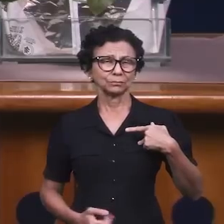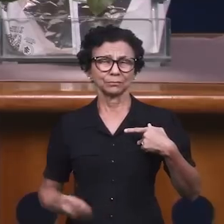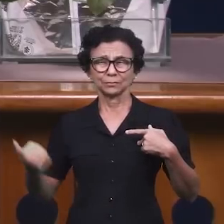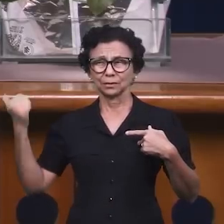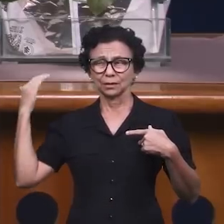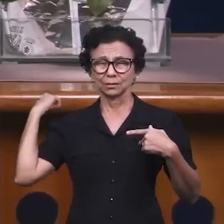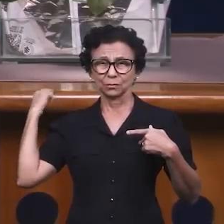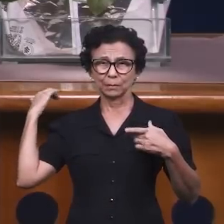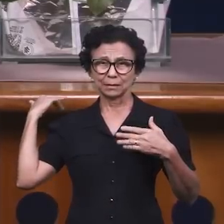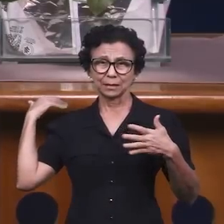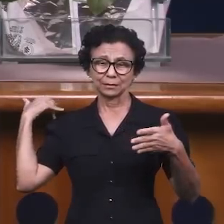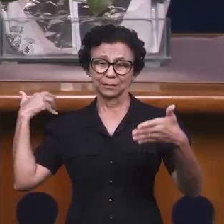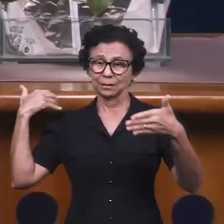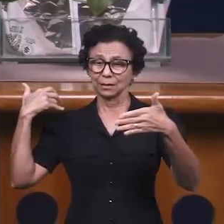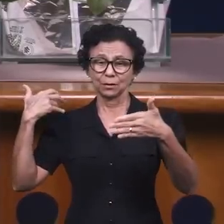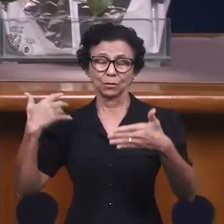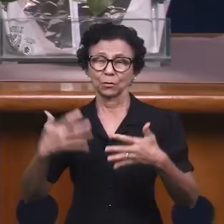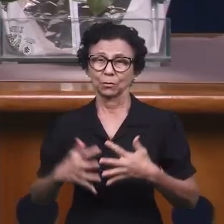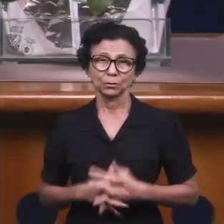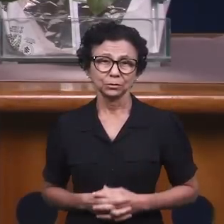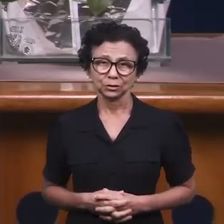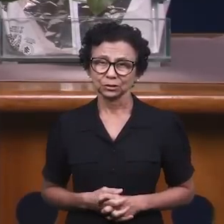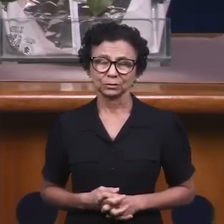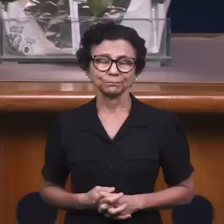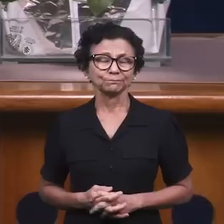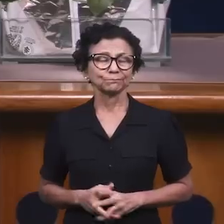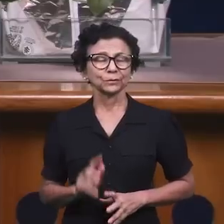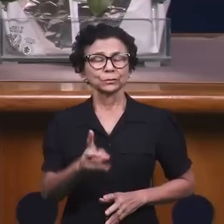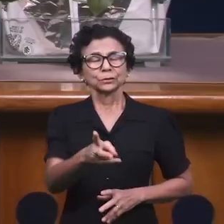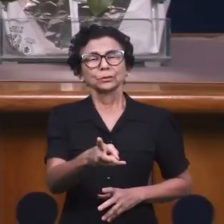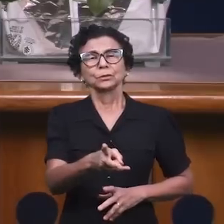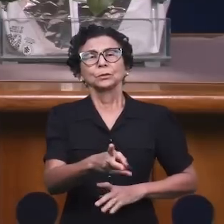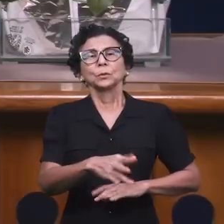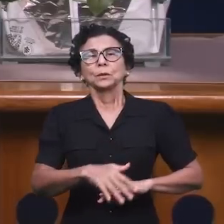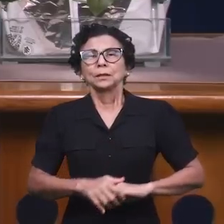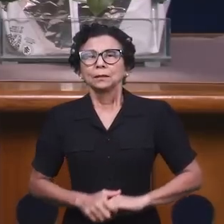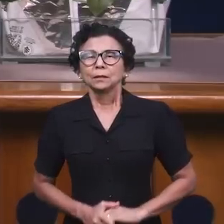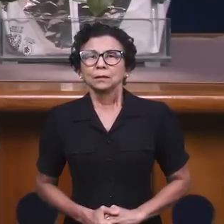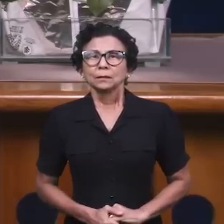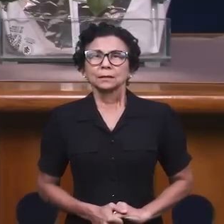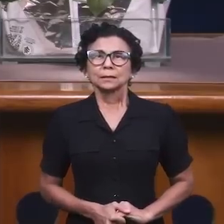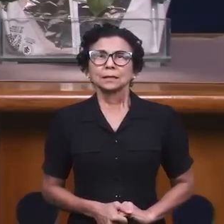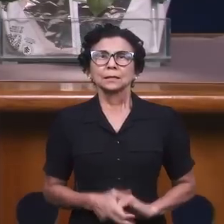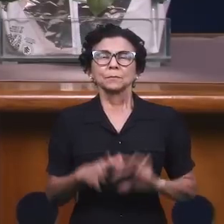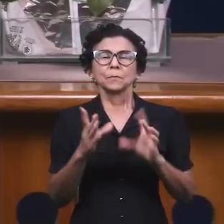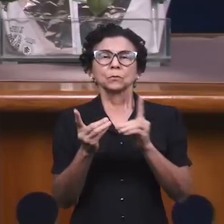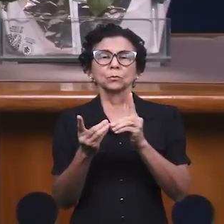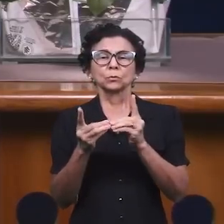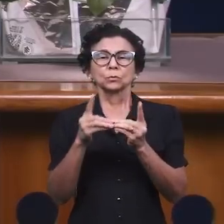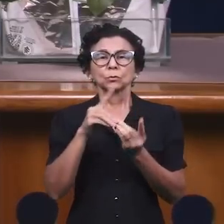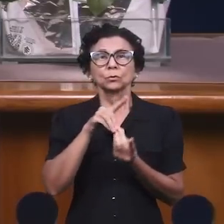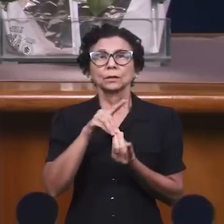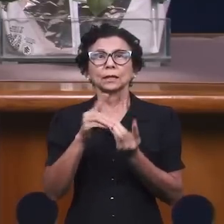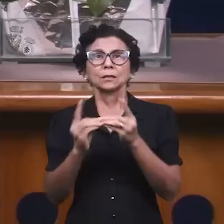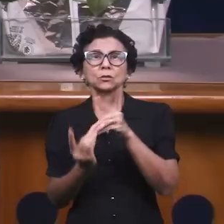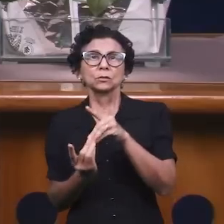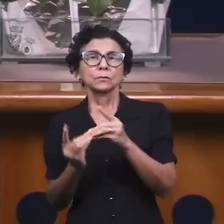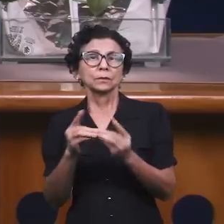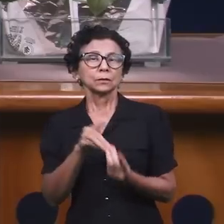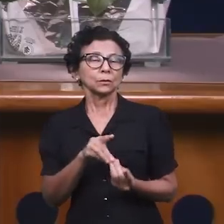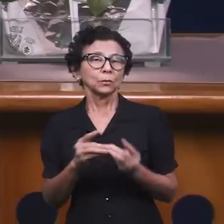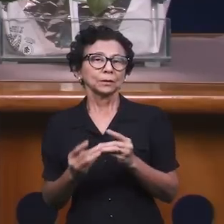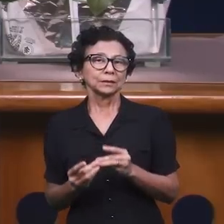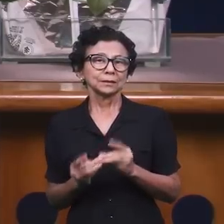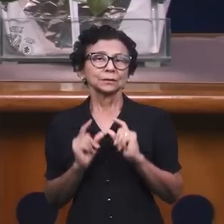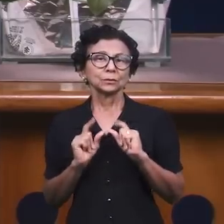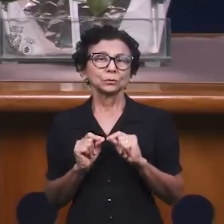tem buscado fazer exatamente isso, destoar da função primordial do